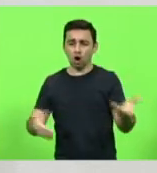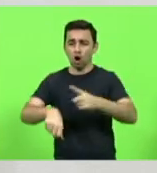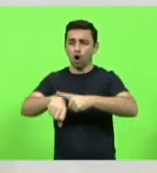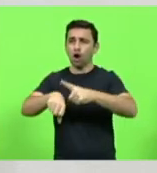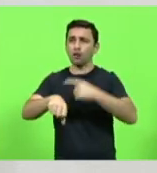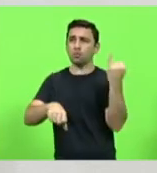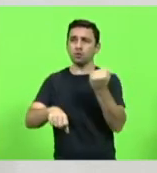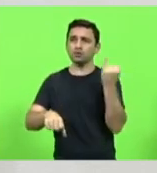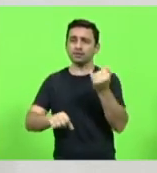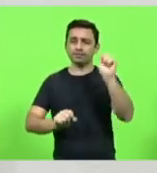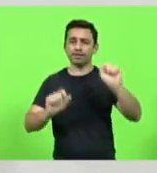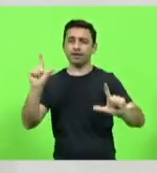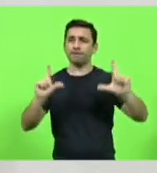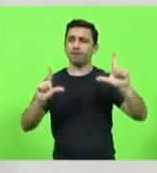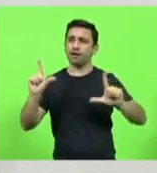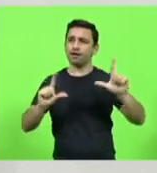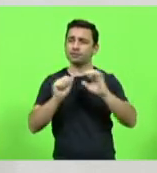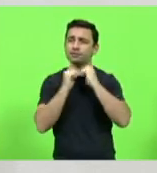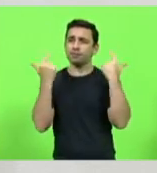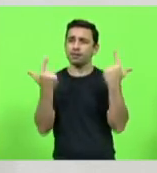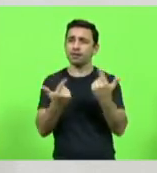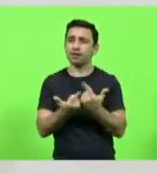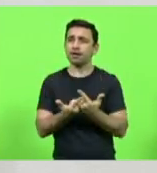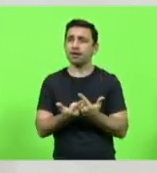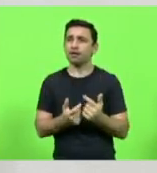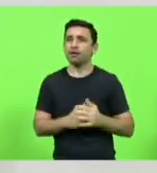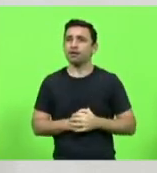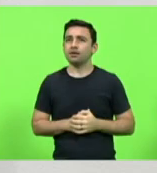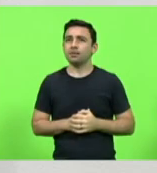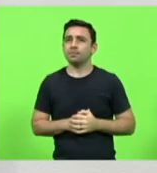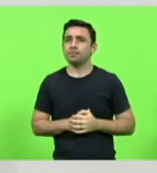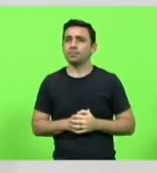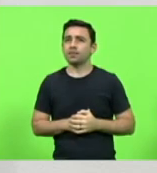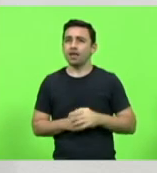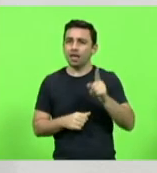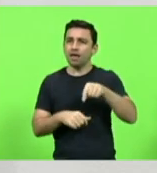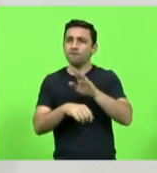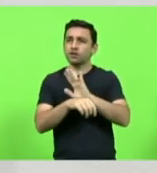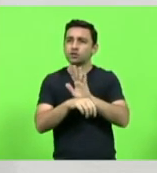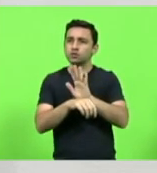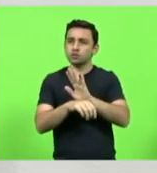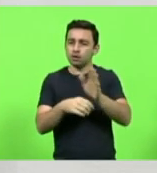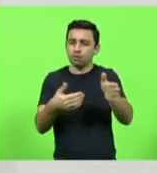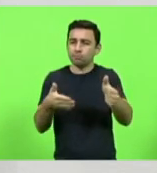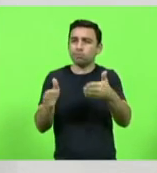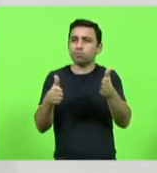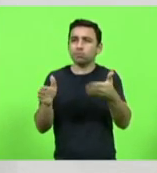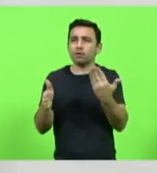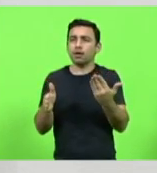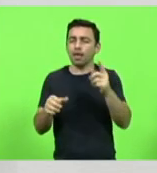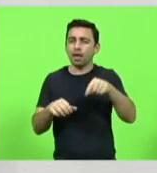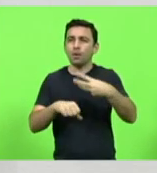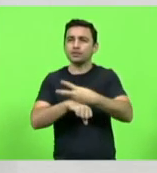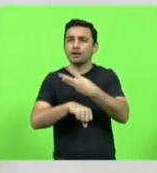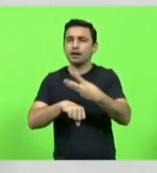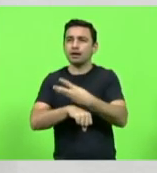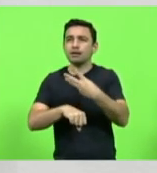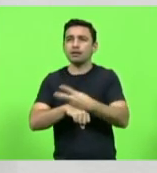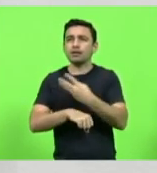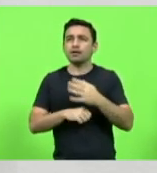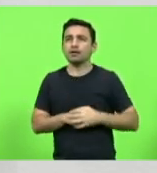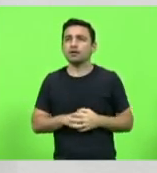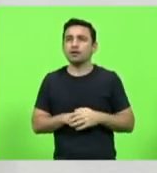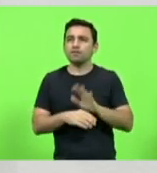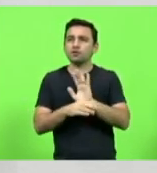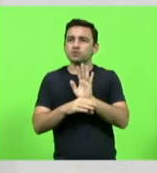pela TV da Assembleia Legislativa, e poder reproduzir o teu videozinho daqui a pouco, como tu vai fazer pelo WhatsApp, o videozinho